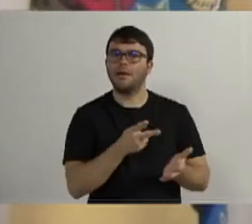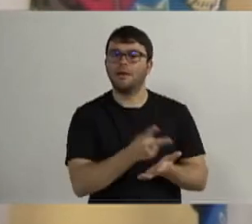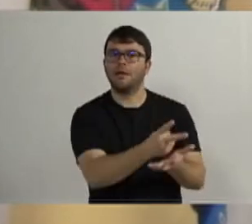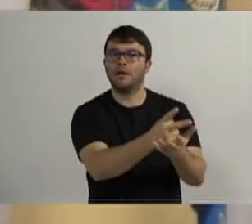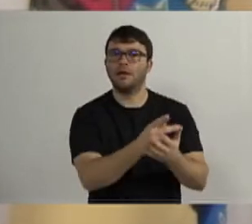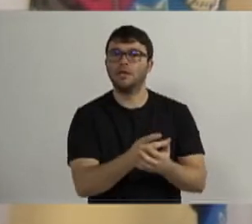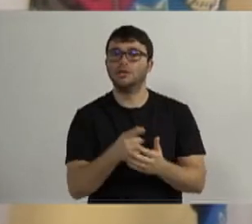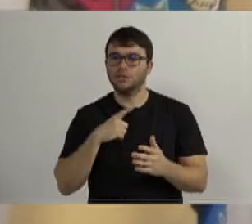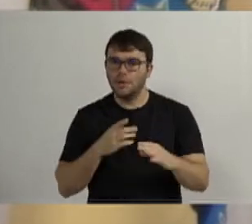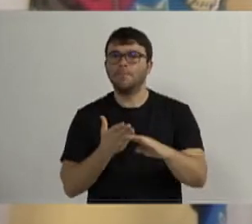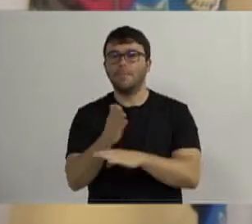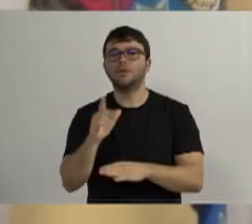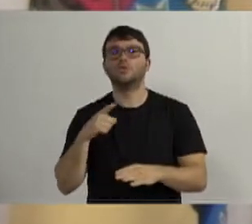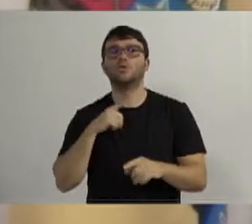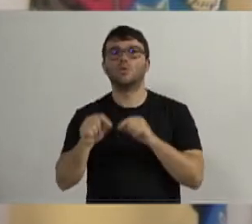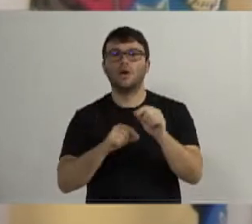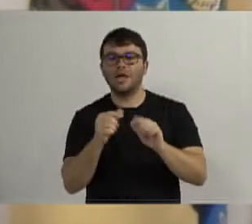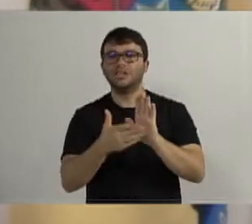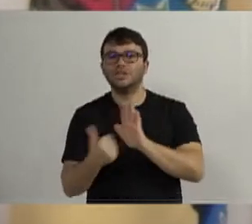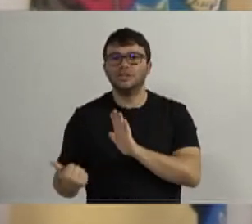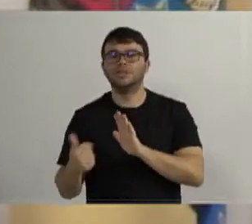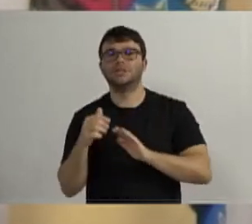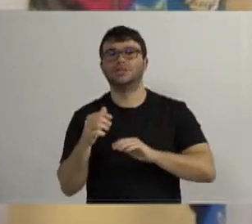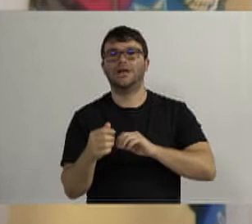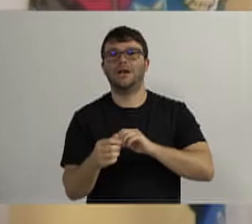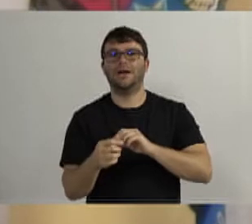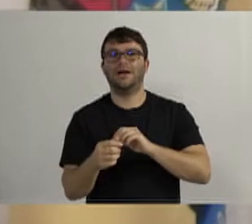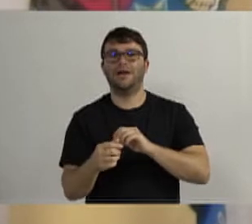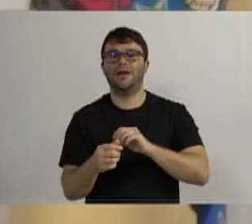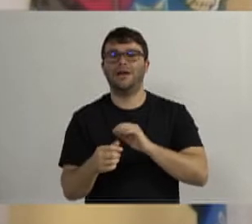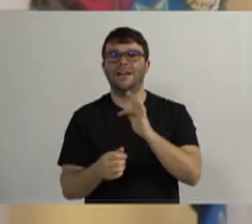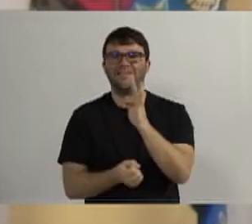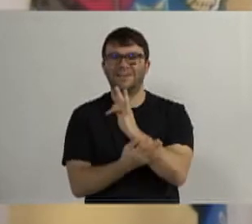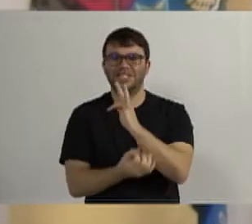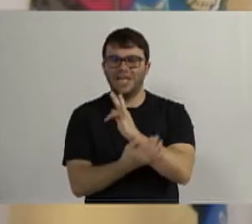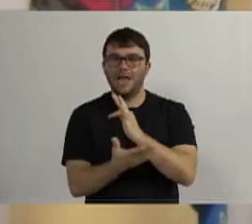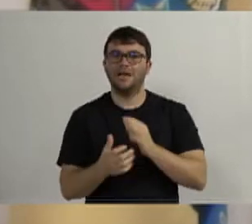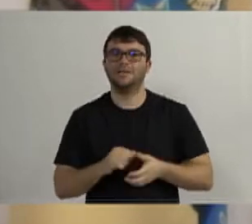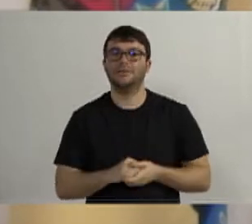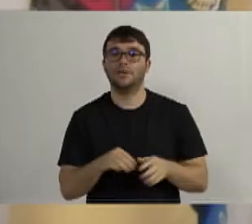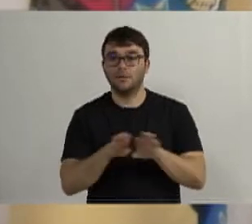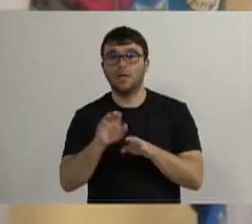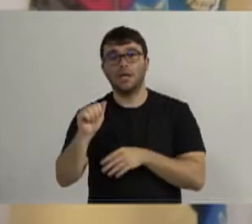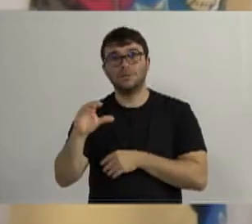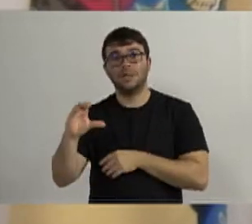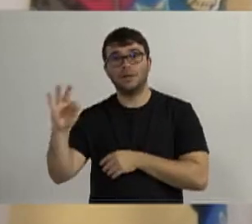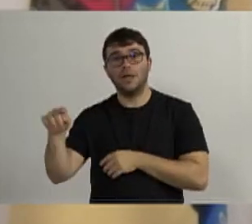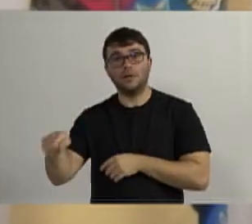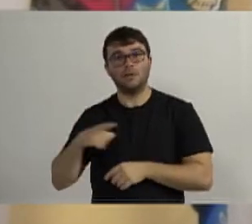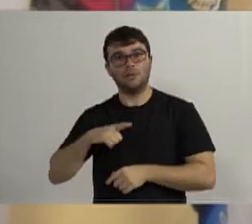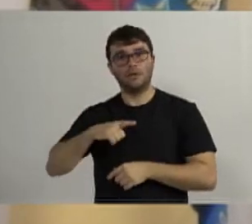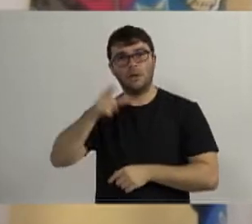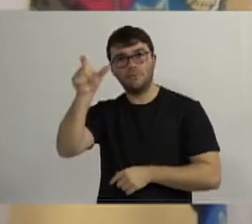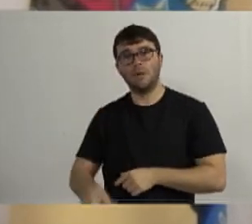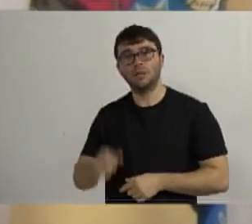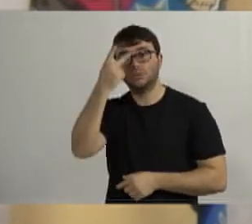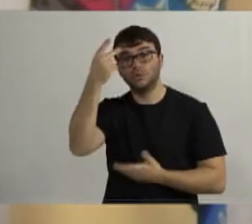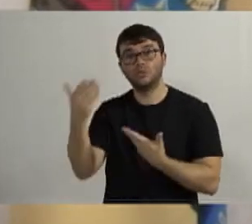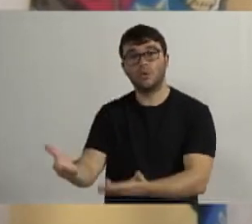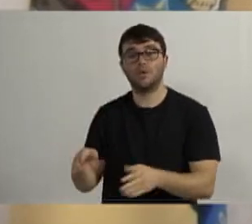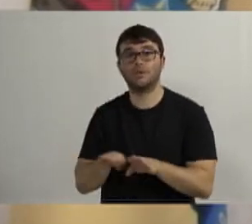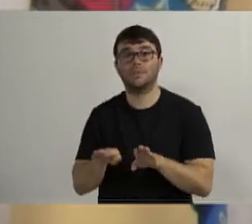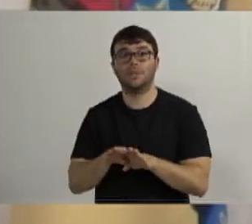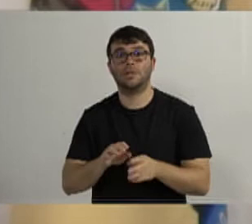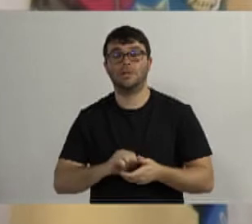essa casa retirada do direito do FGTS e ao mesmo tempo dos act também a gente e